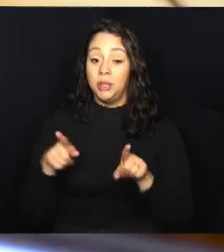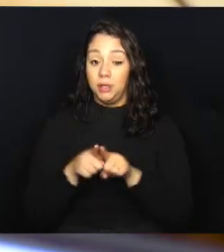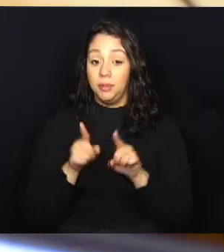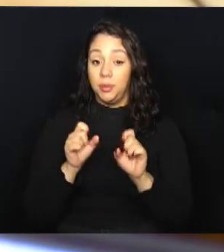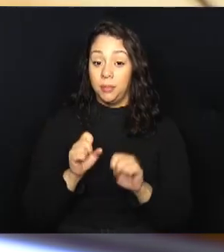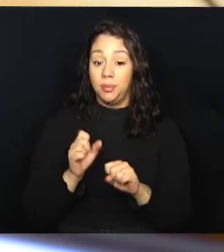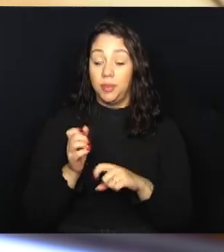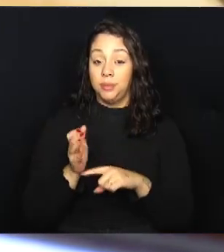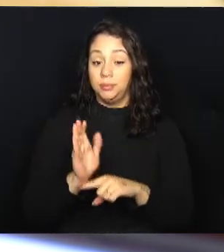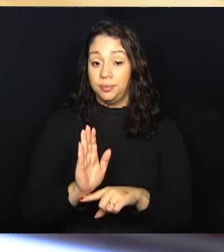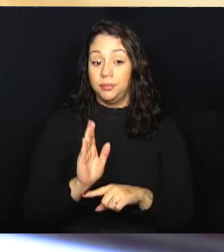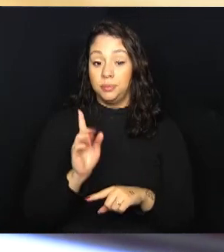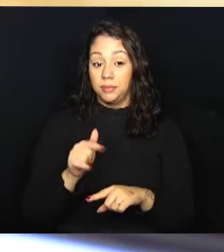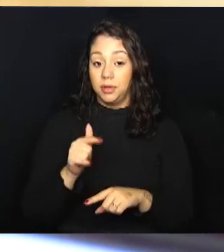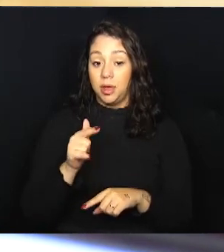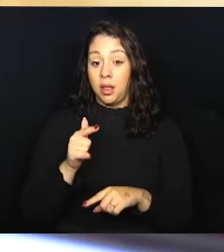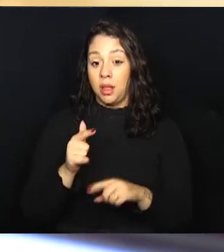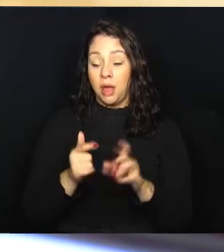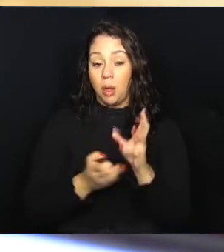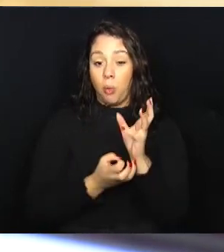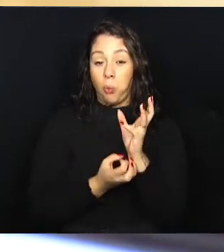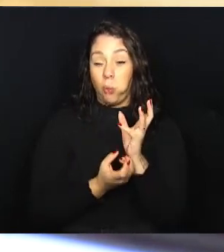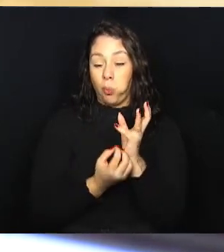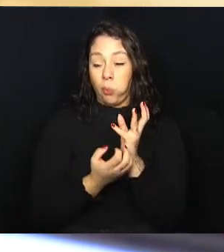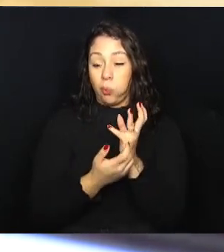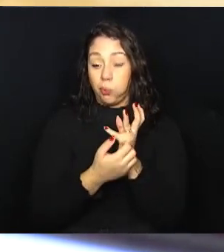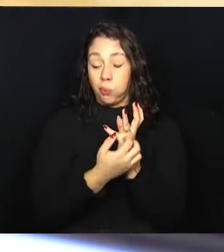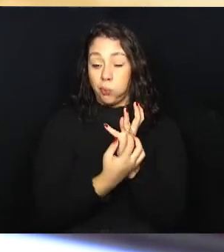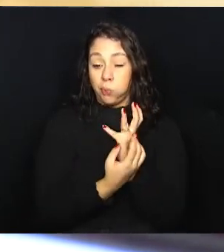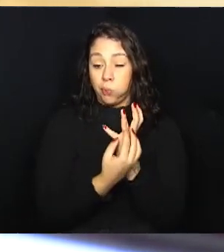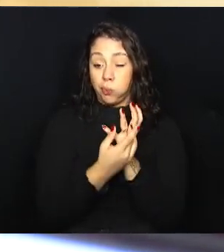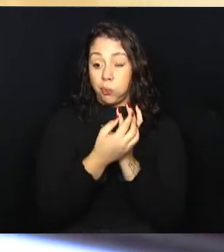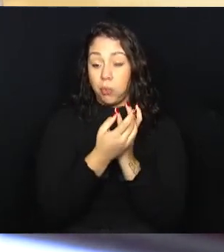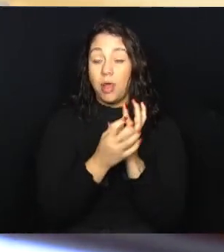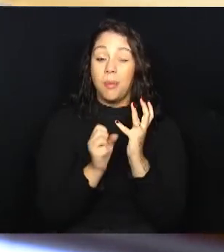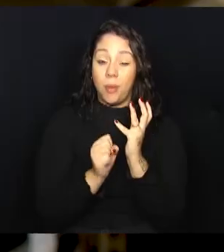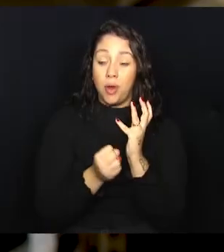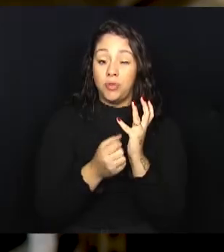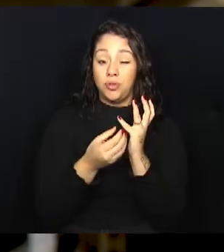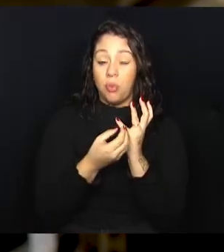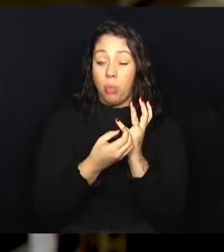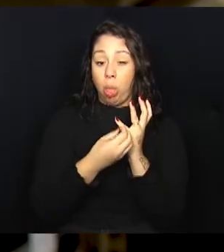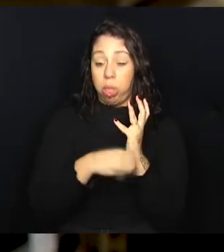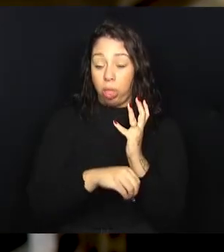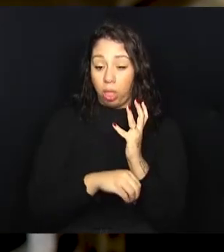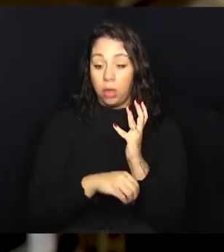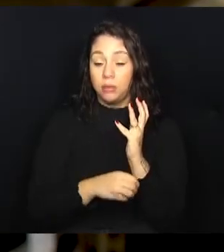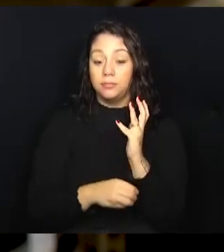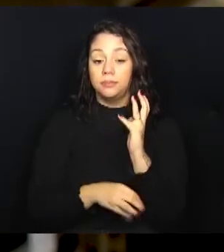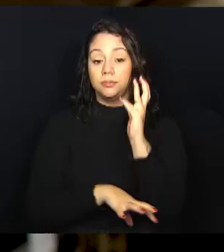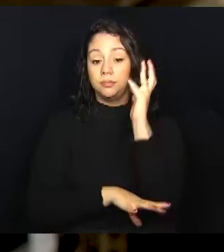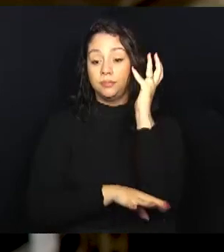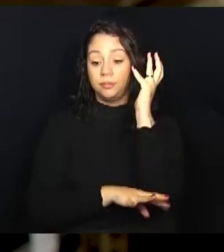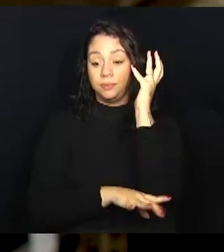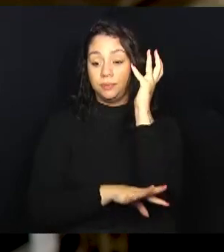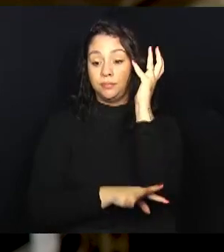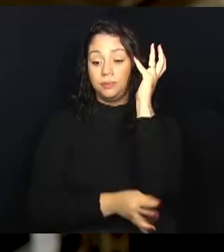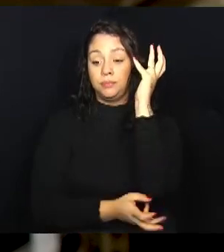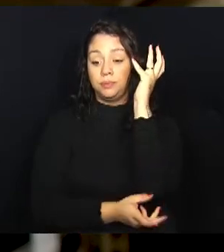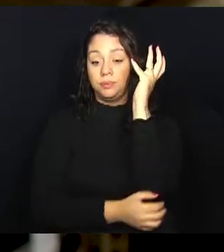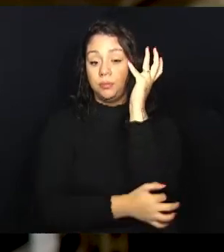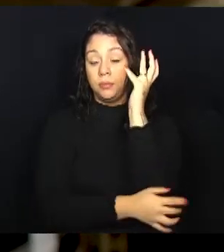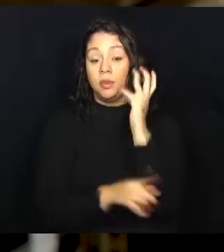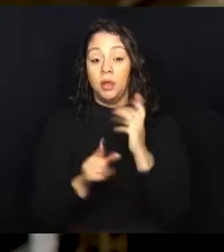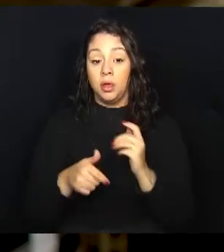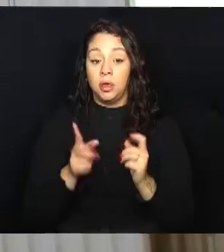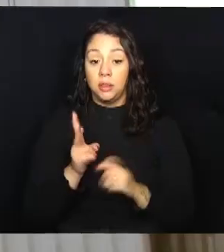as plantas e ainda pode contribuir com a proliferação de fungos e causar o apodrecimento das